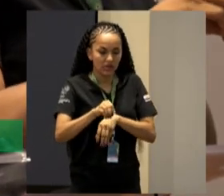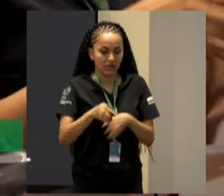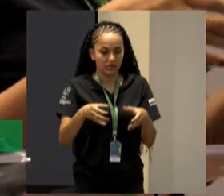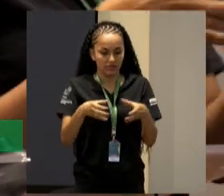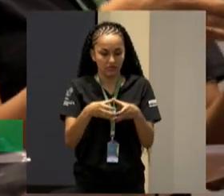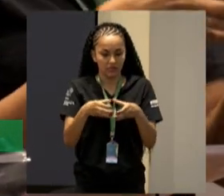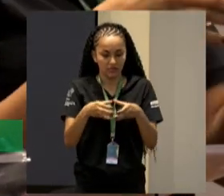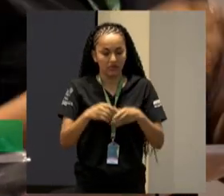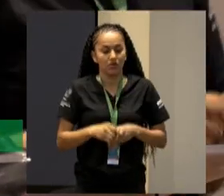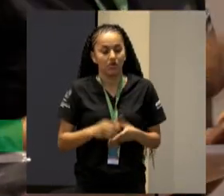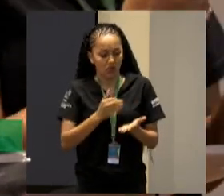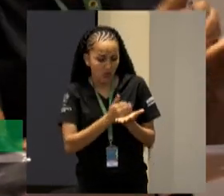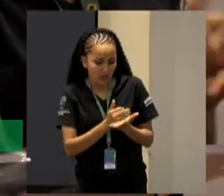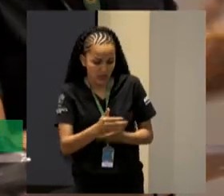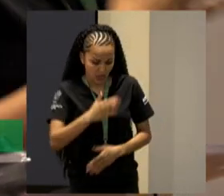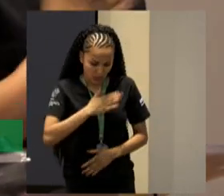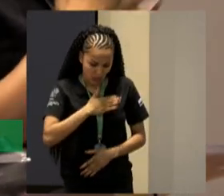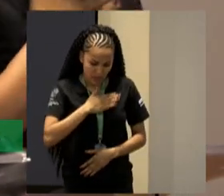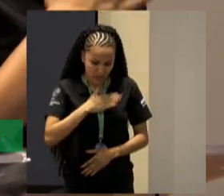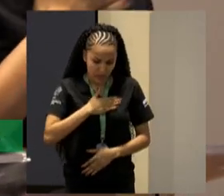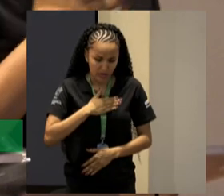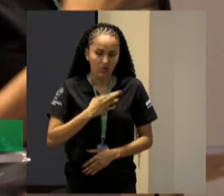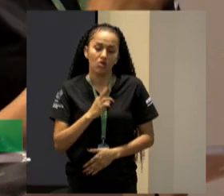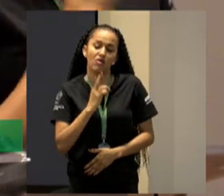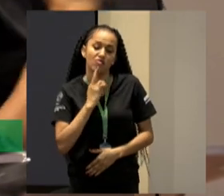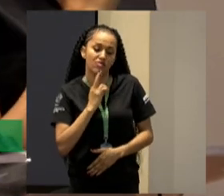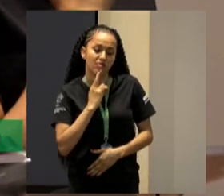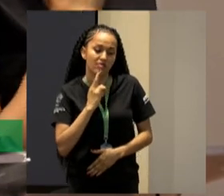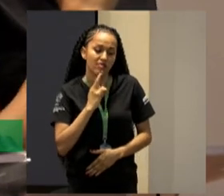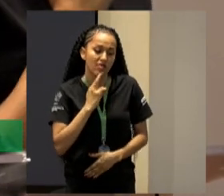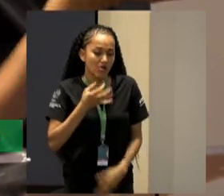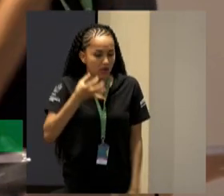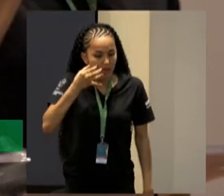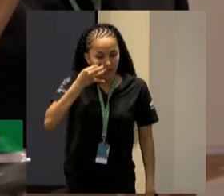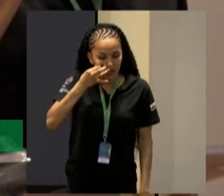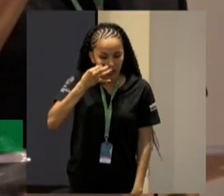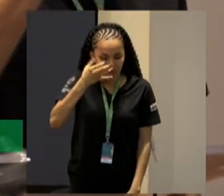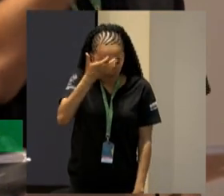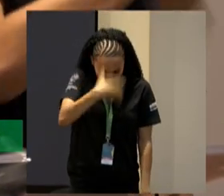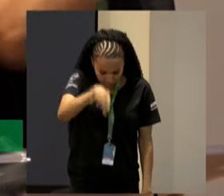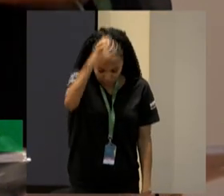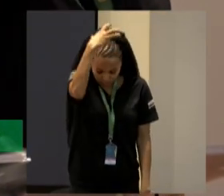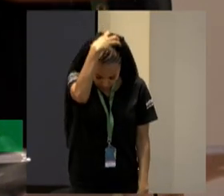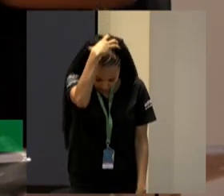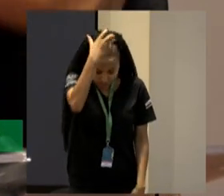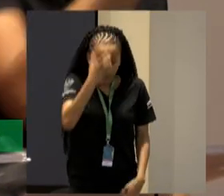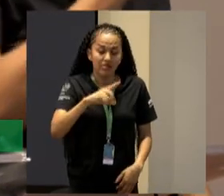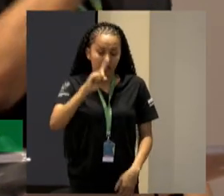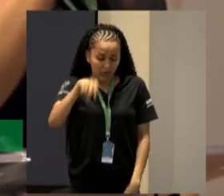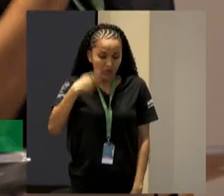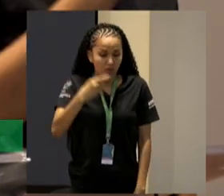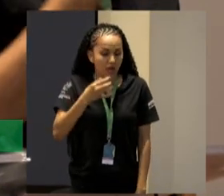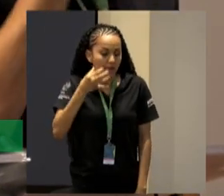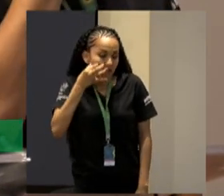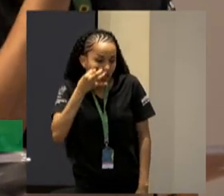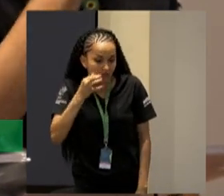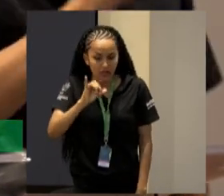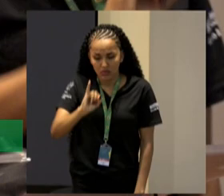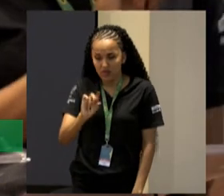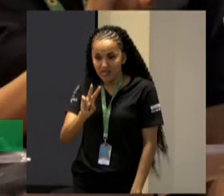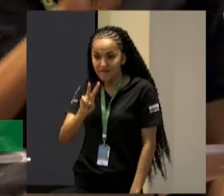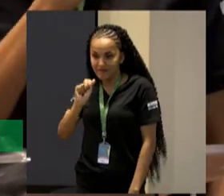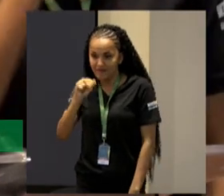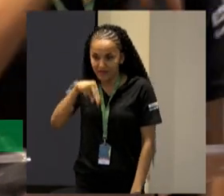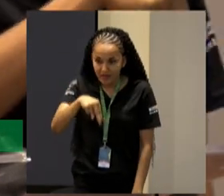membros do NEM. Começou comigo, com a Sônia, com a presença do Márcio, depois com a presença do Ivan, e instituímos então